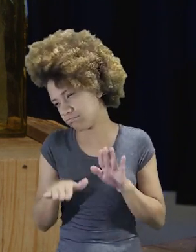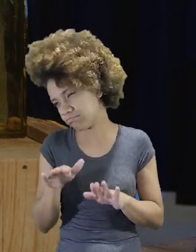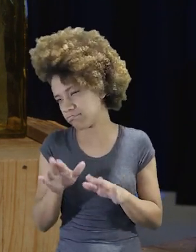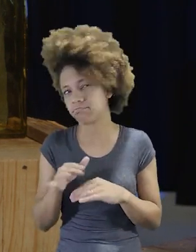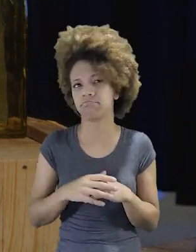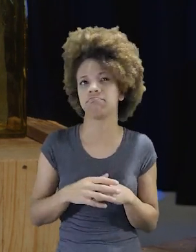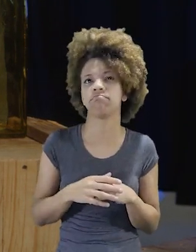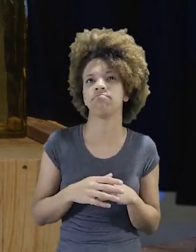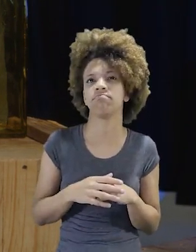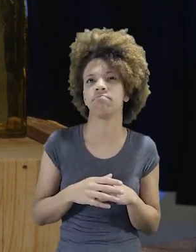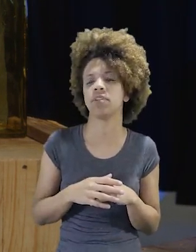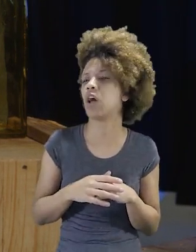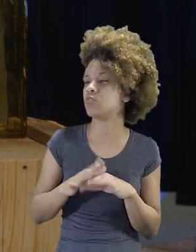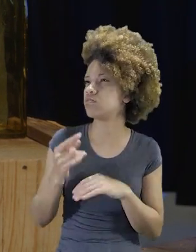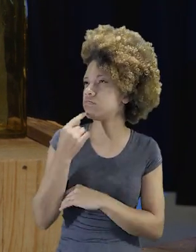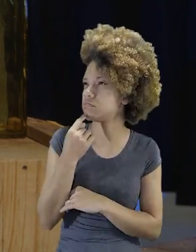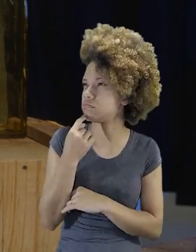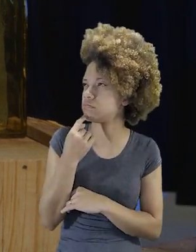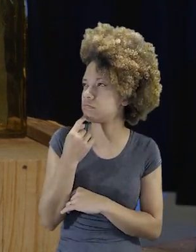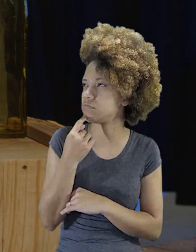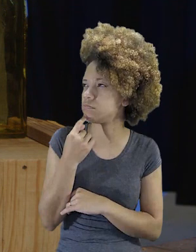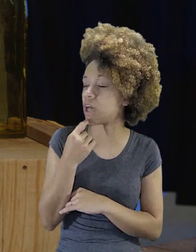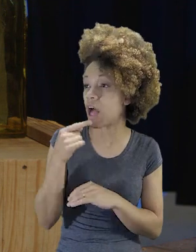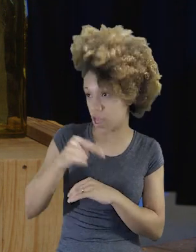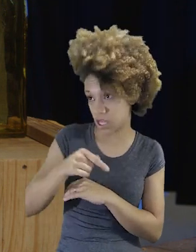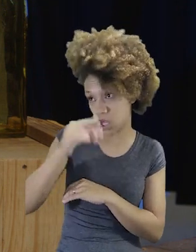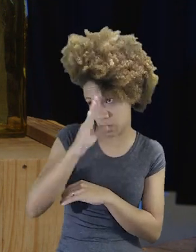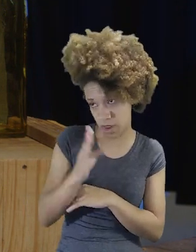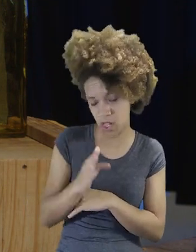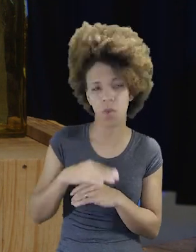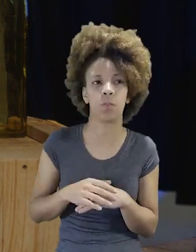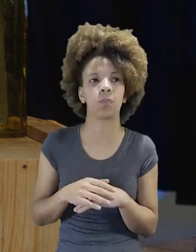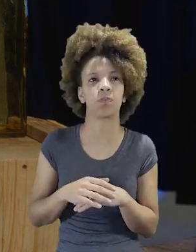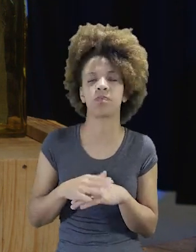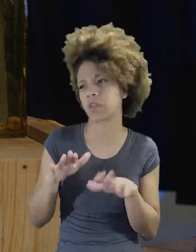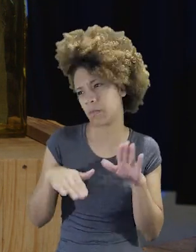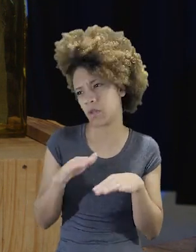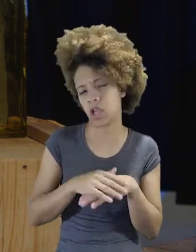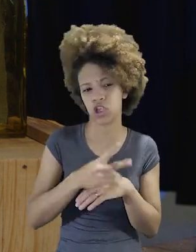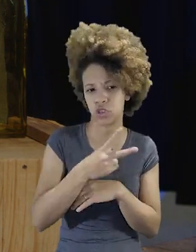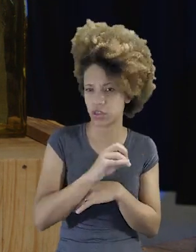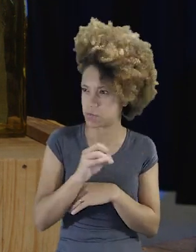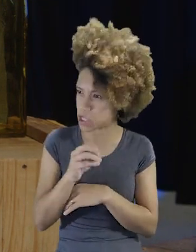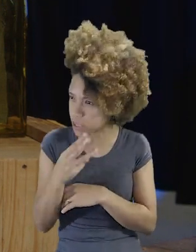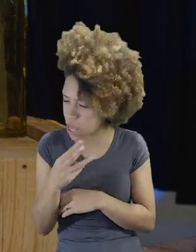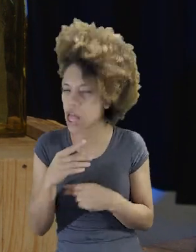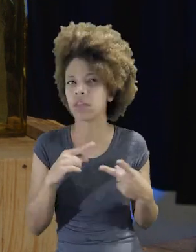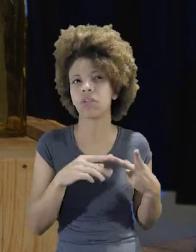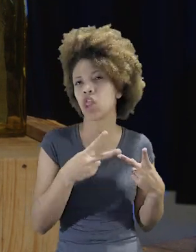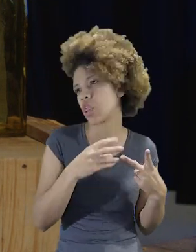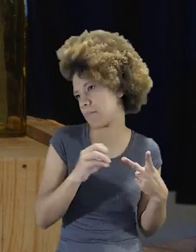aqui no Brasil a partir de mais ou menos ali de 2003 2004 né Na época que a gente tem já o contra fluxo